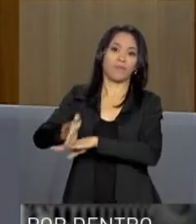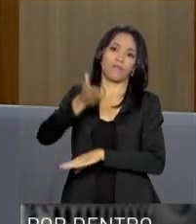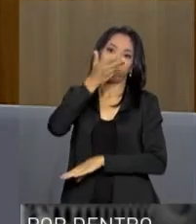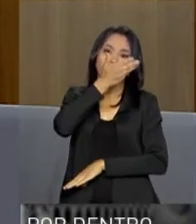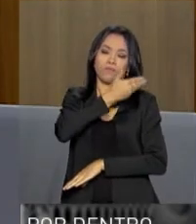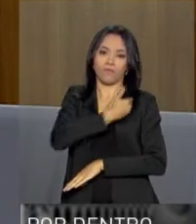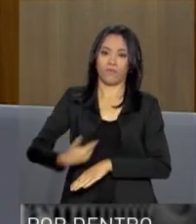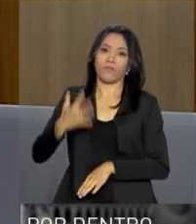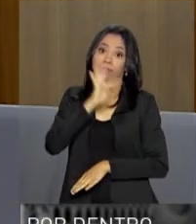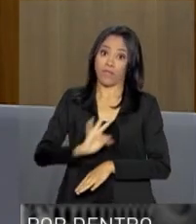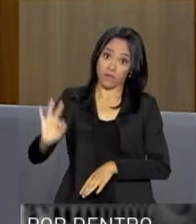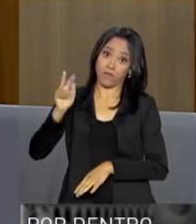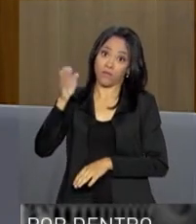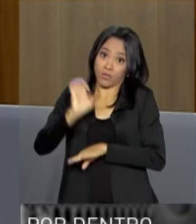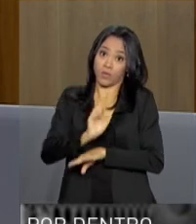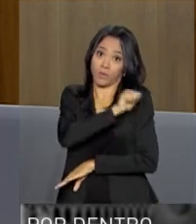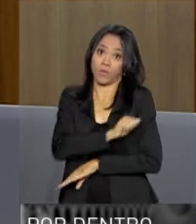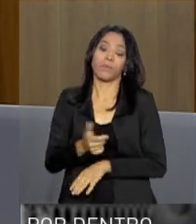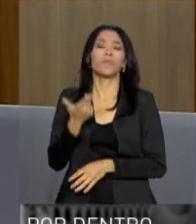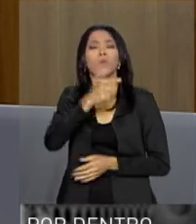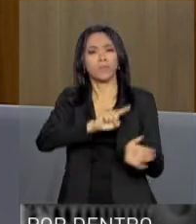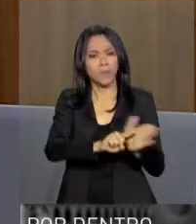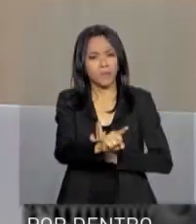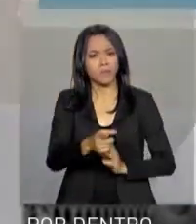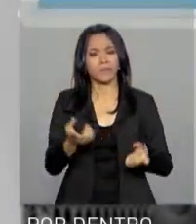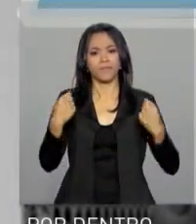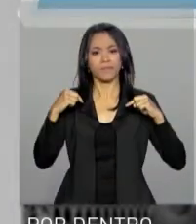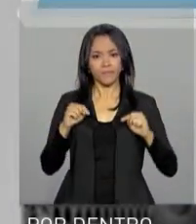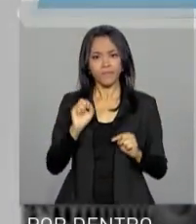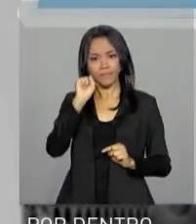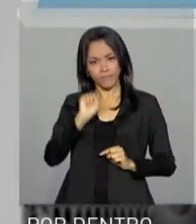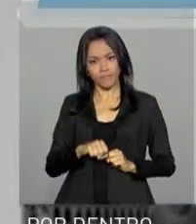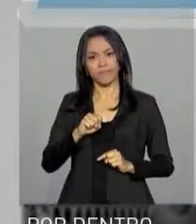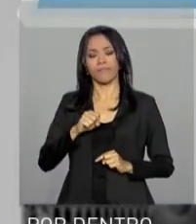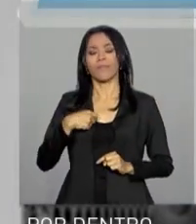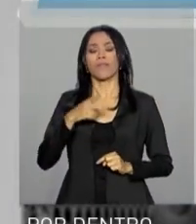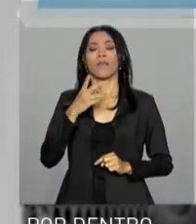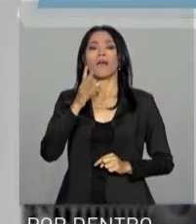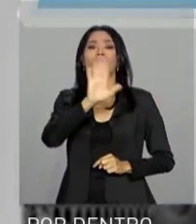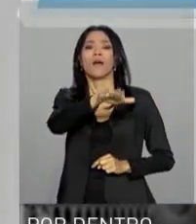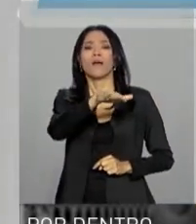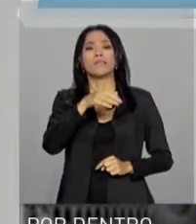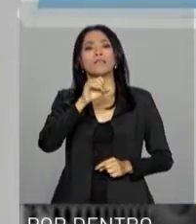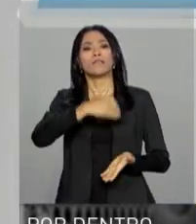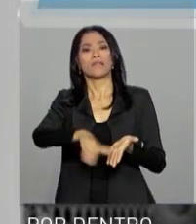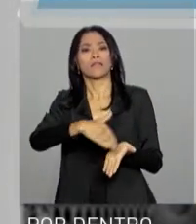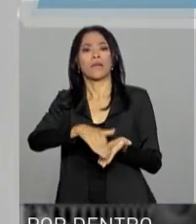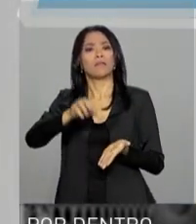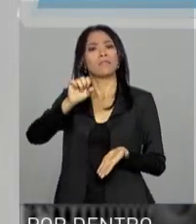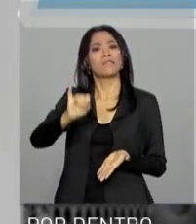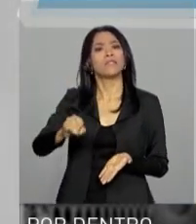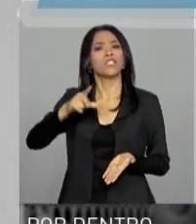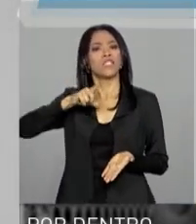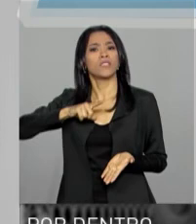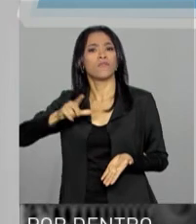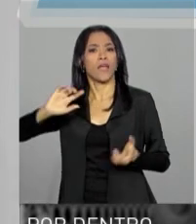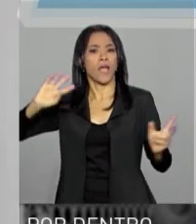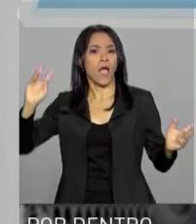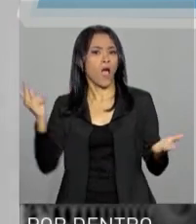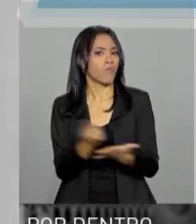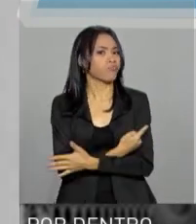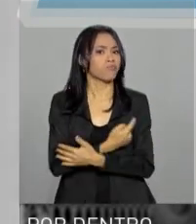pergunta para o nosso convidado tem carro na prática a secretário é se houver alguma denúncia de violação